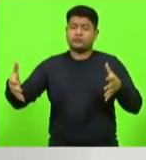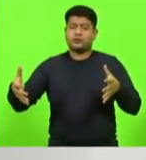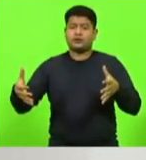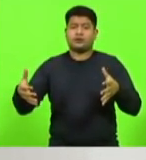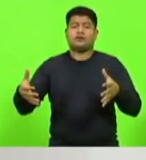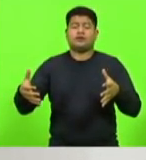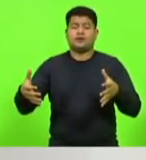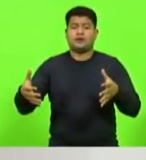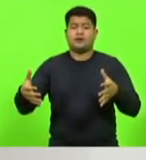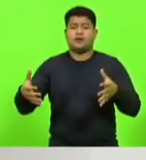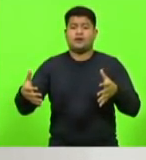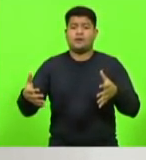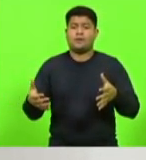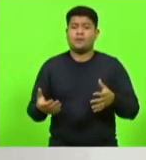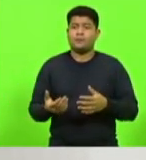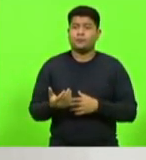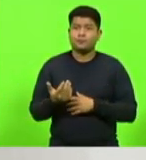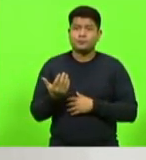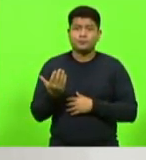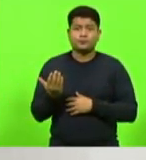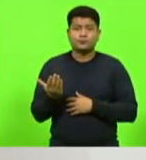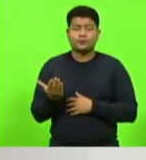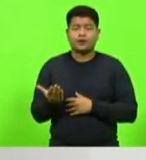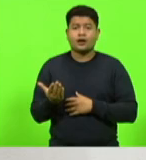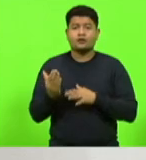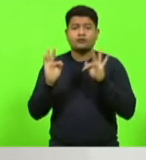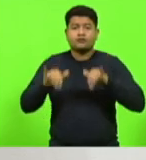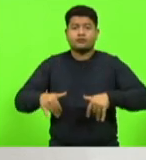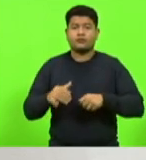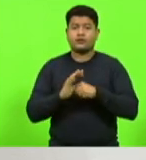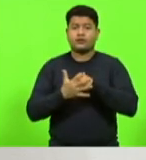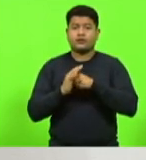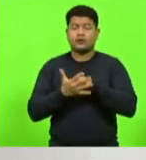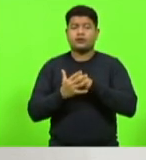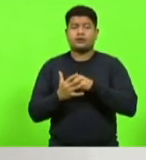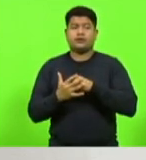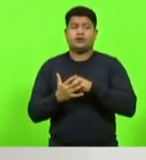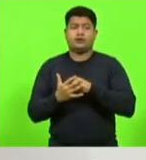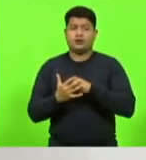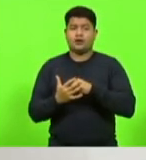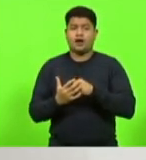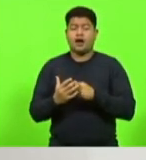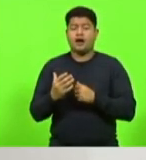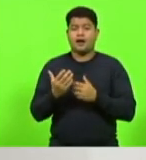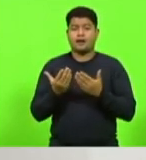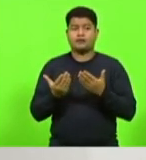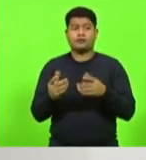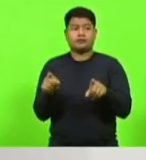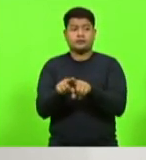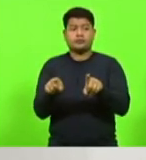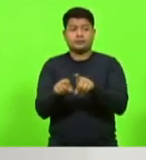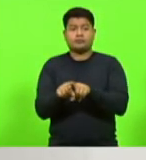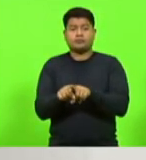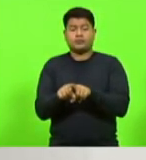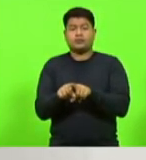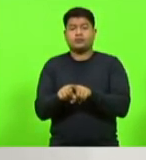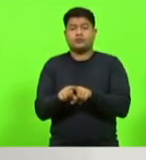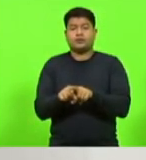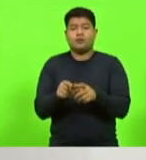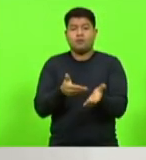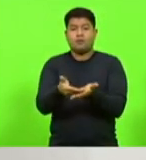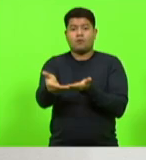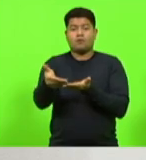chegada aí, do fim da pandemia do coronavírus, mas com o início, da guerra das